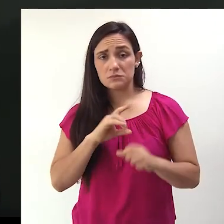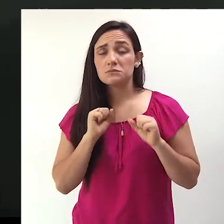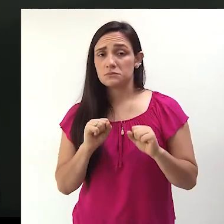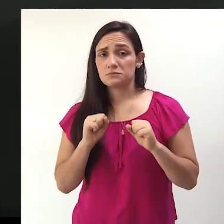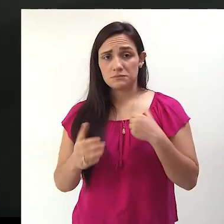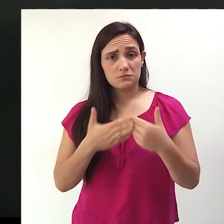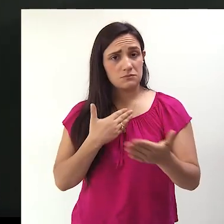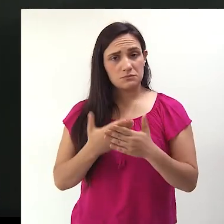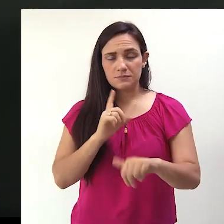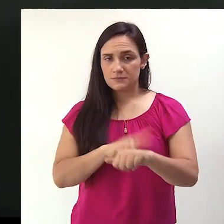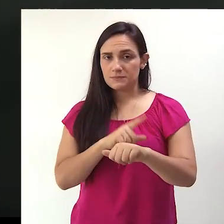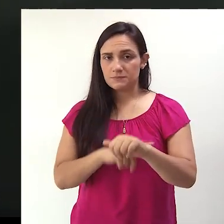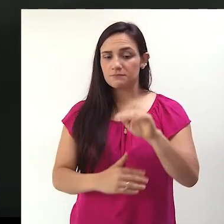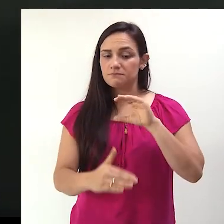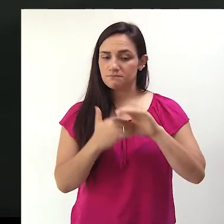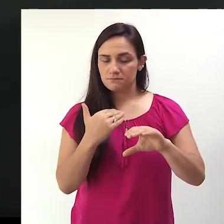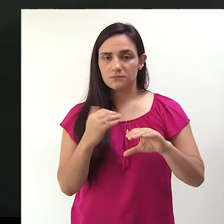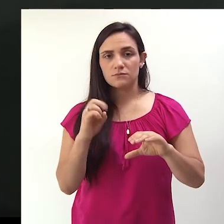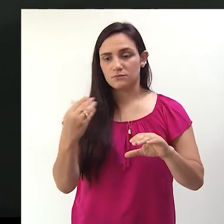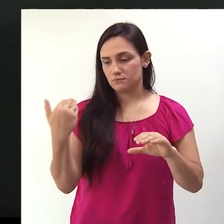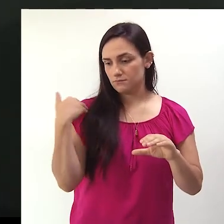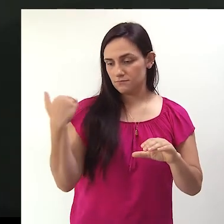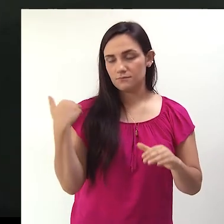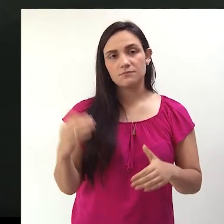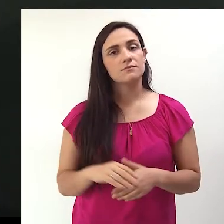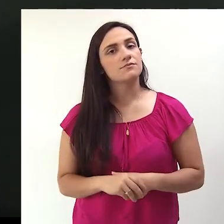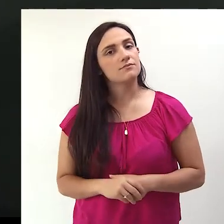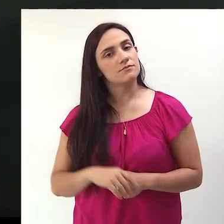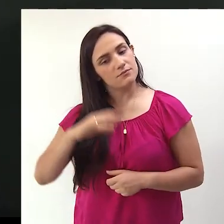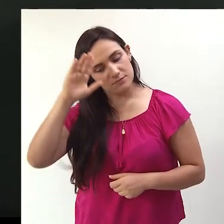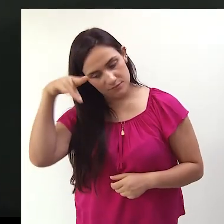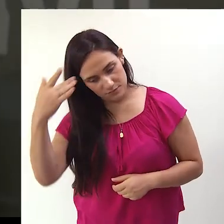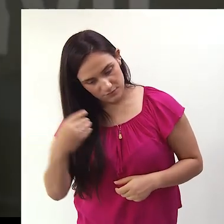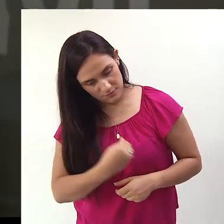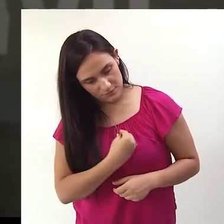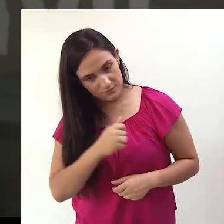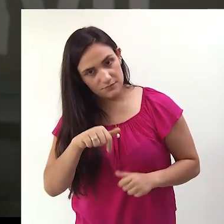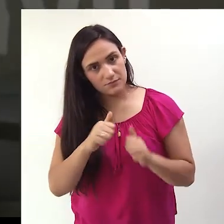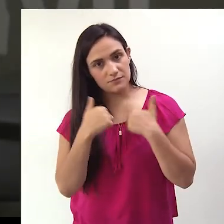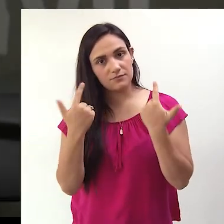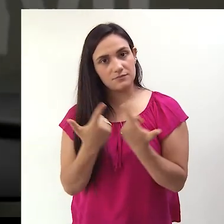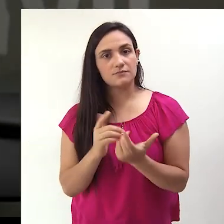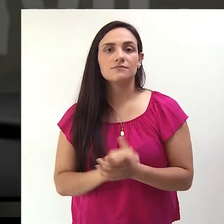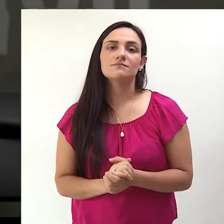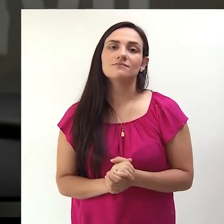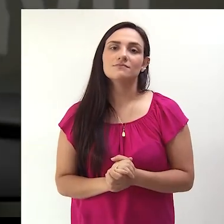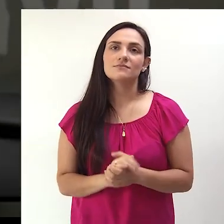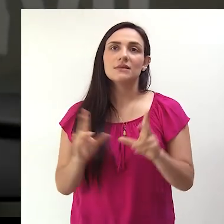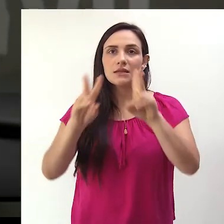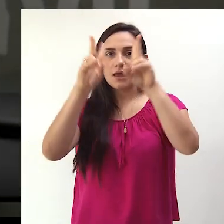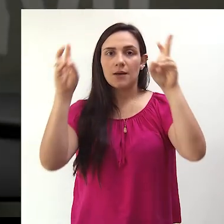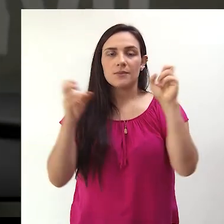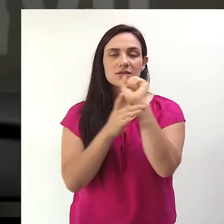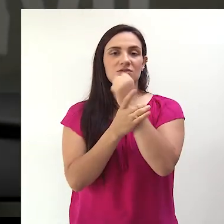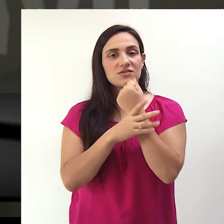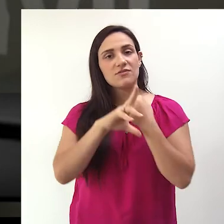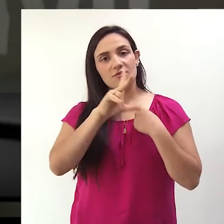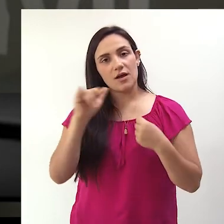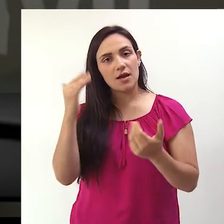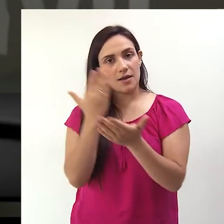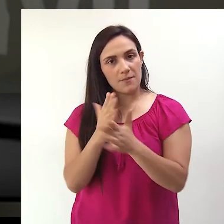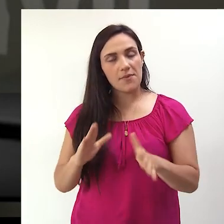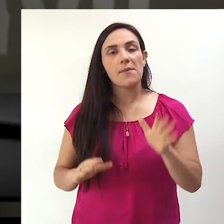honra de participar desse programa e espero retornar em outras oportunidades. O Segurança em Pauta vai ficando por aqui. Mande os